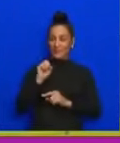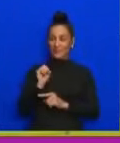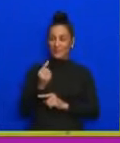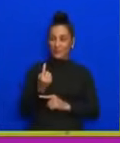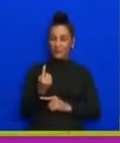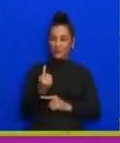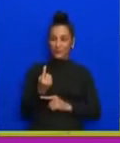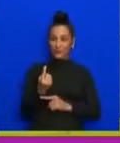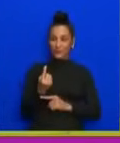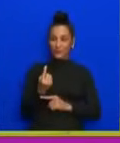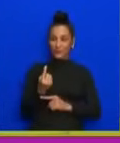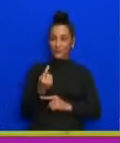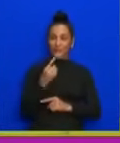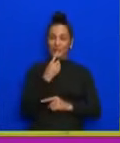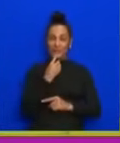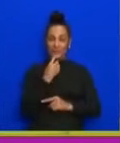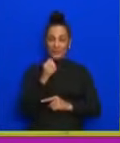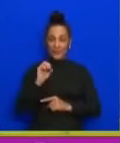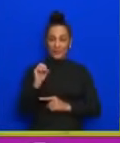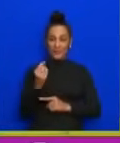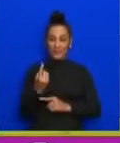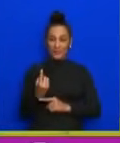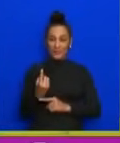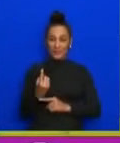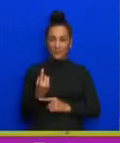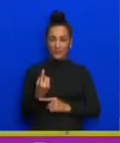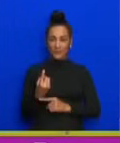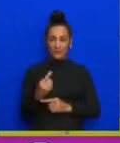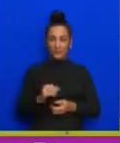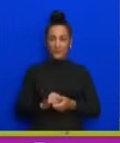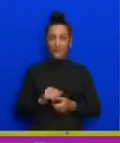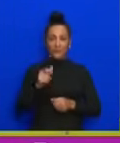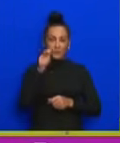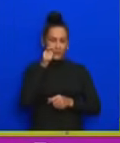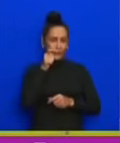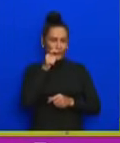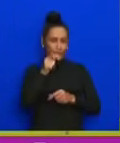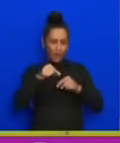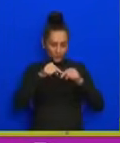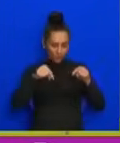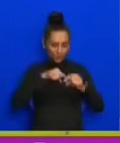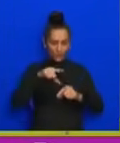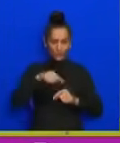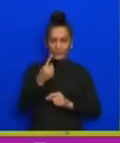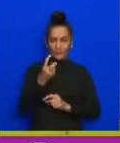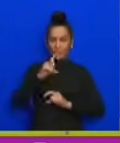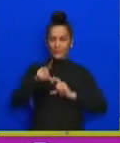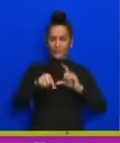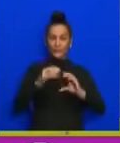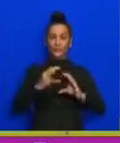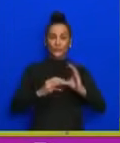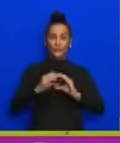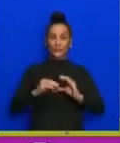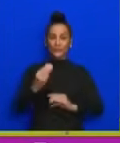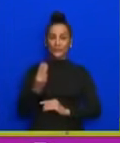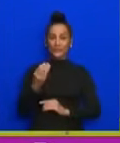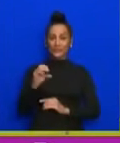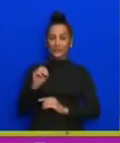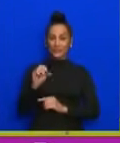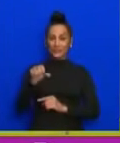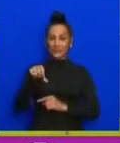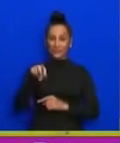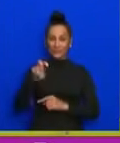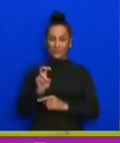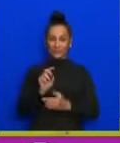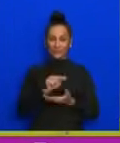vermelha, 01. Vermelha, 01. Vamos confirmar as 15 dezenas sorteadas no concurso